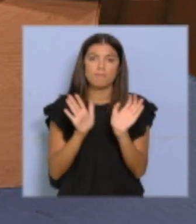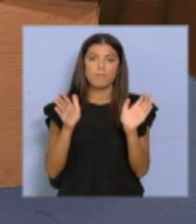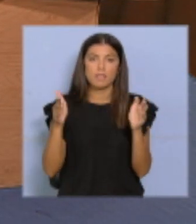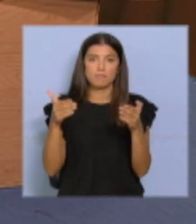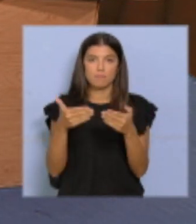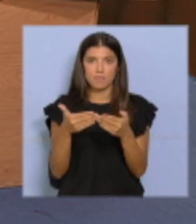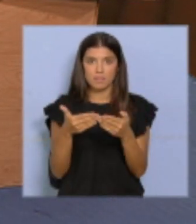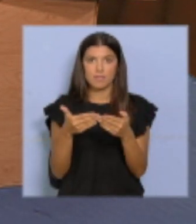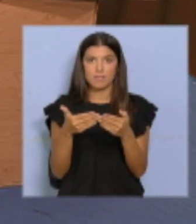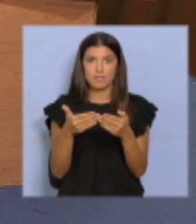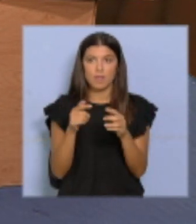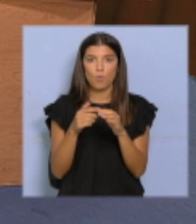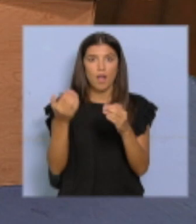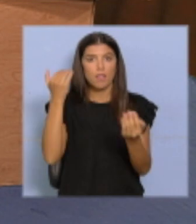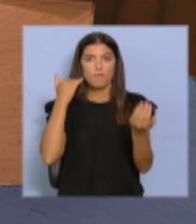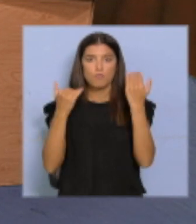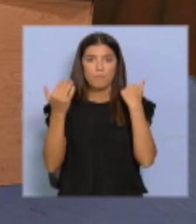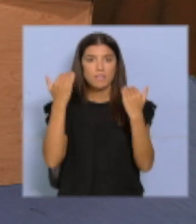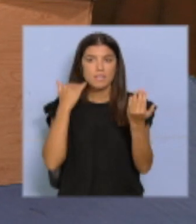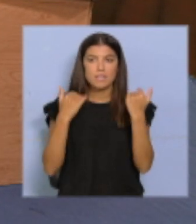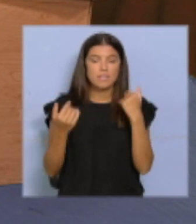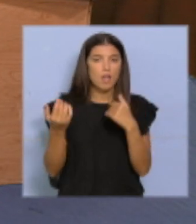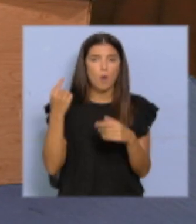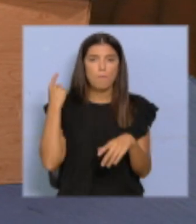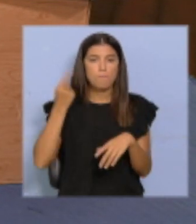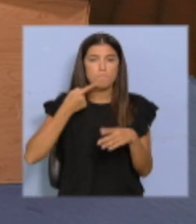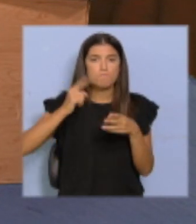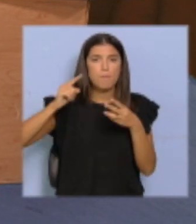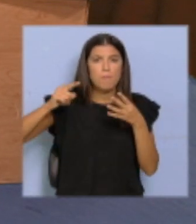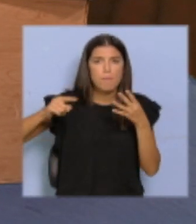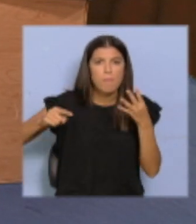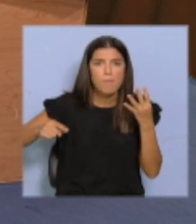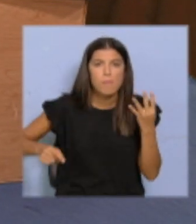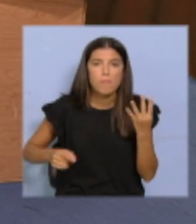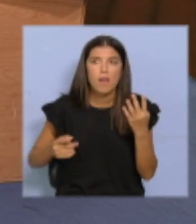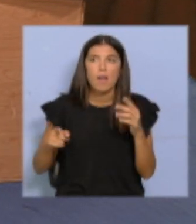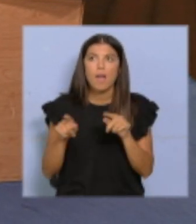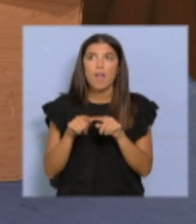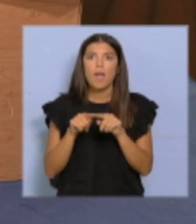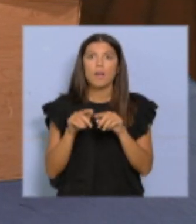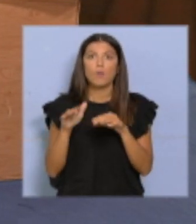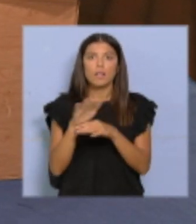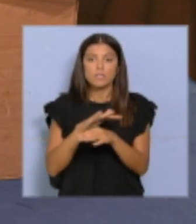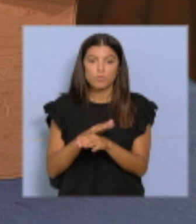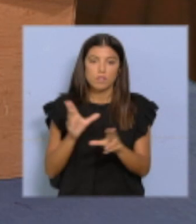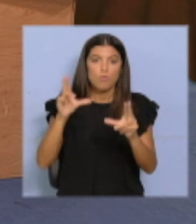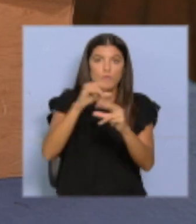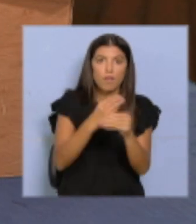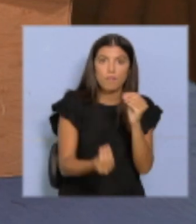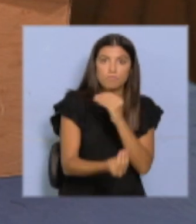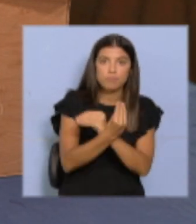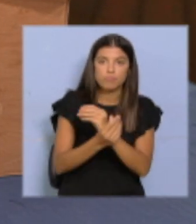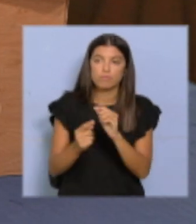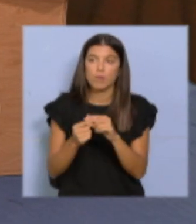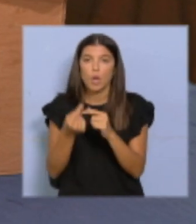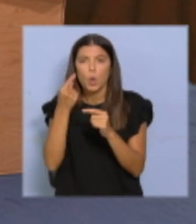ansiedade, essa avalanche de informação inicial, a par de facto de ser uma situação nova, de desconhecermos objetivamente